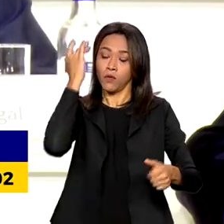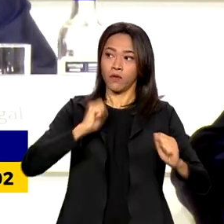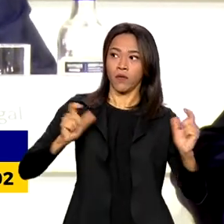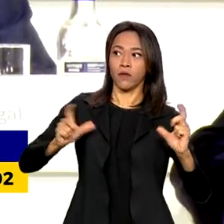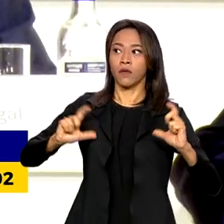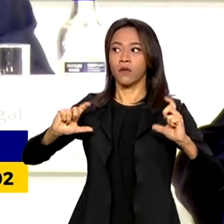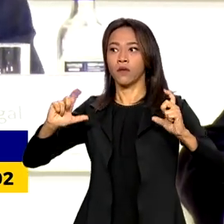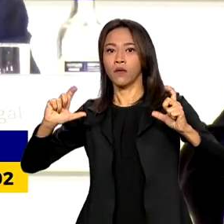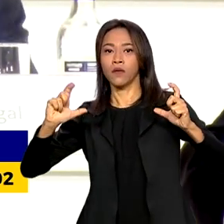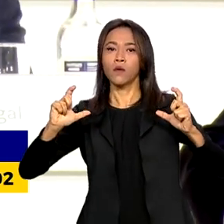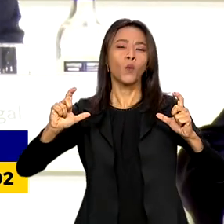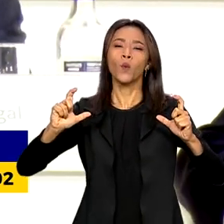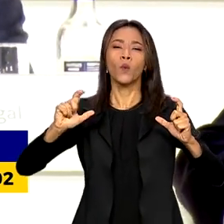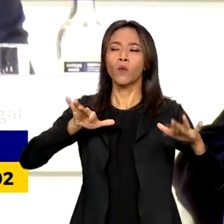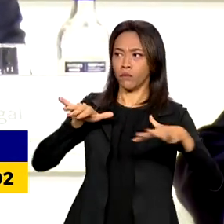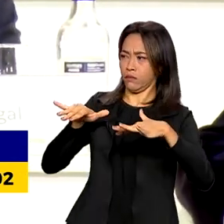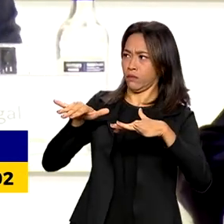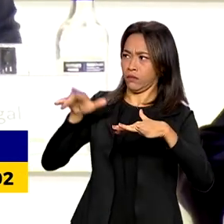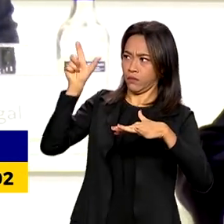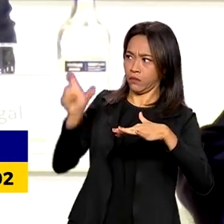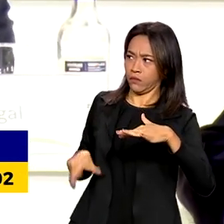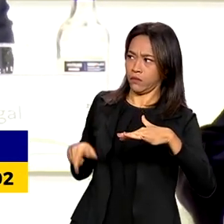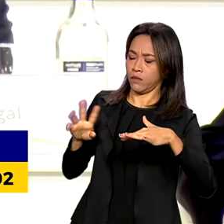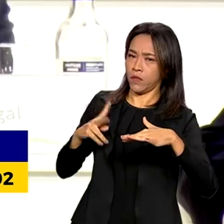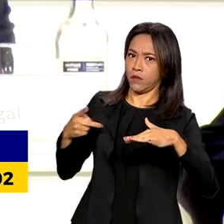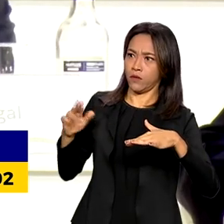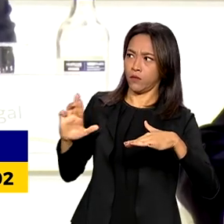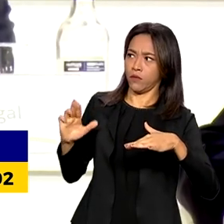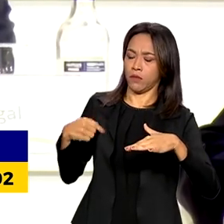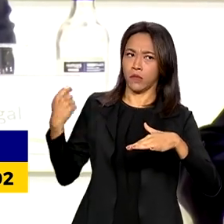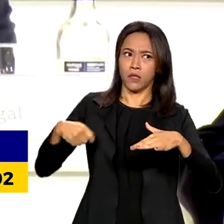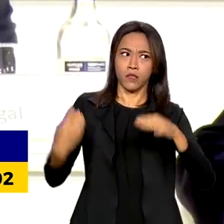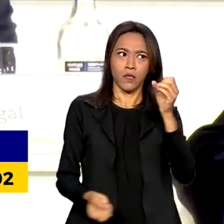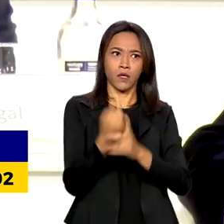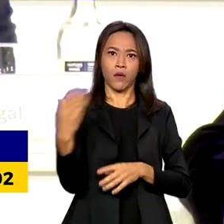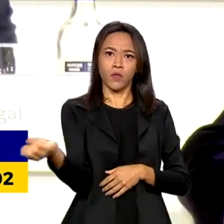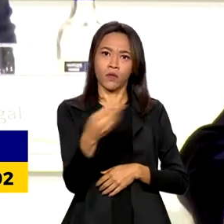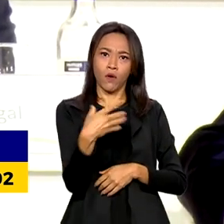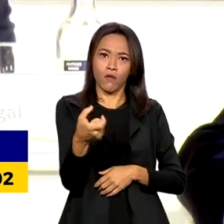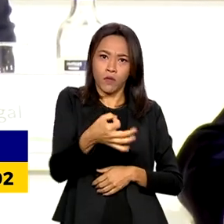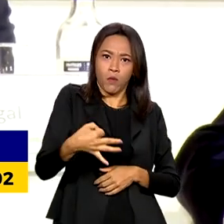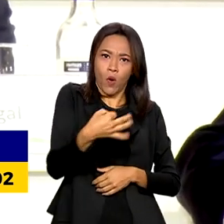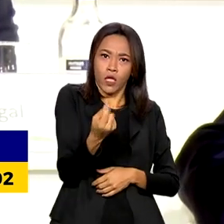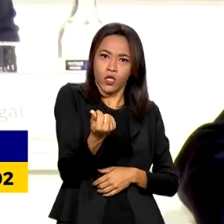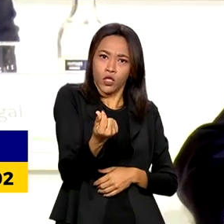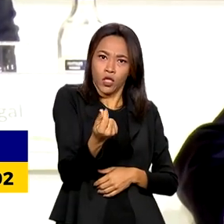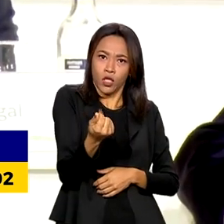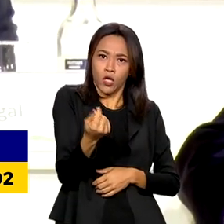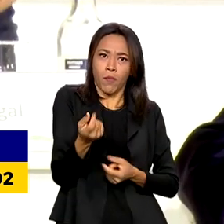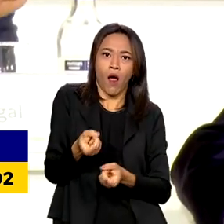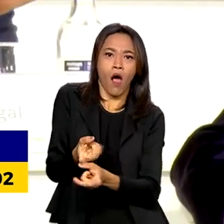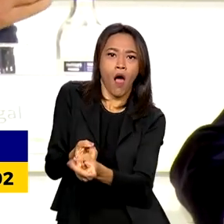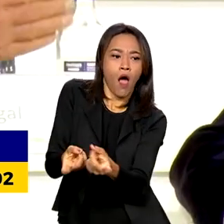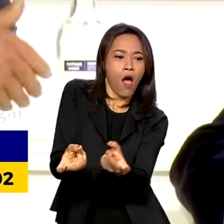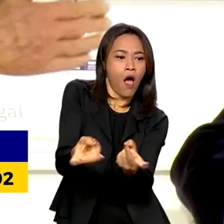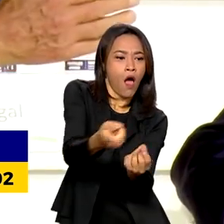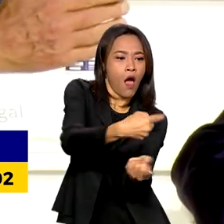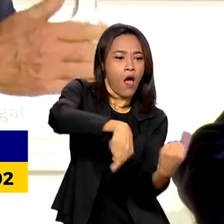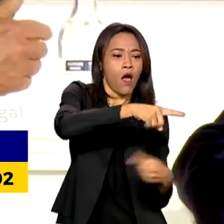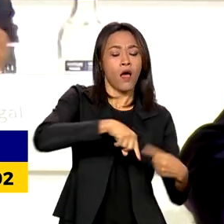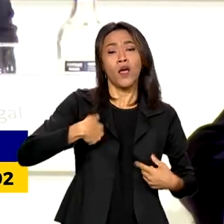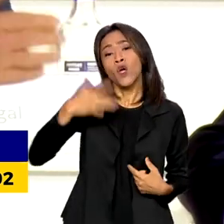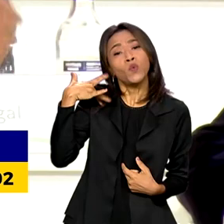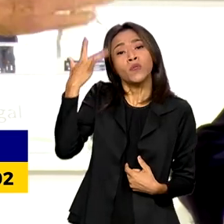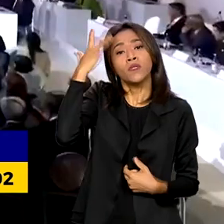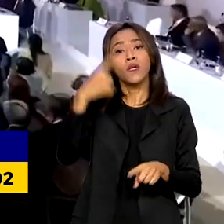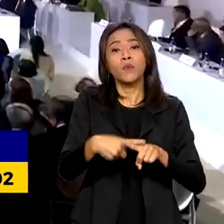falo que é preciso criar novas moedas para a gente fazer comércio. Eu não sei por que que Brasil e